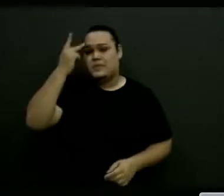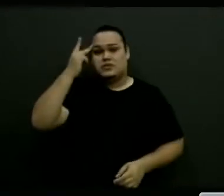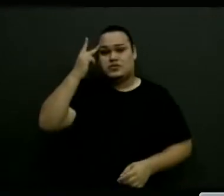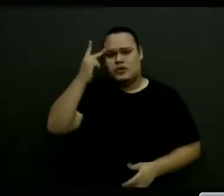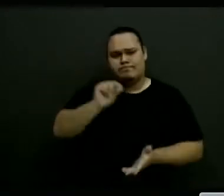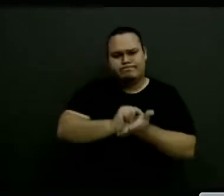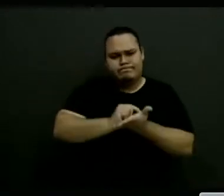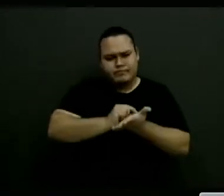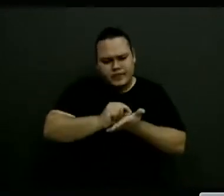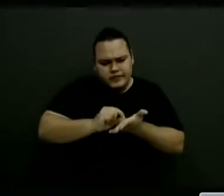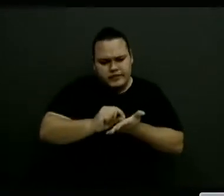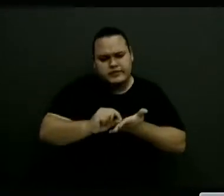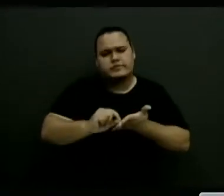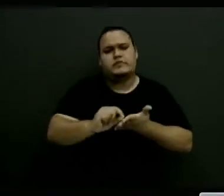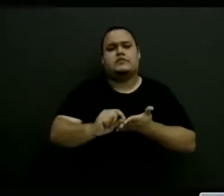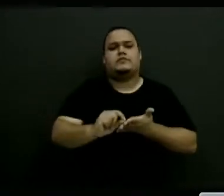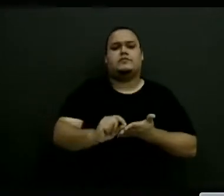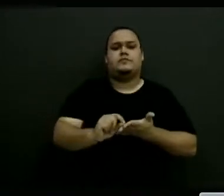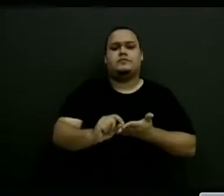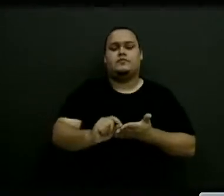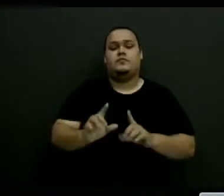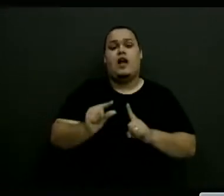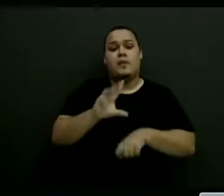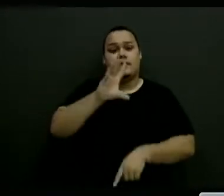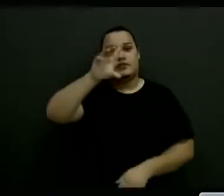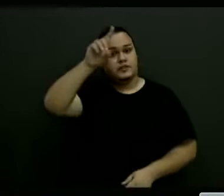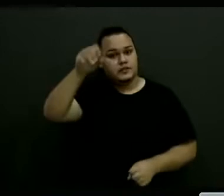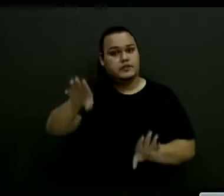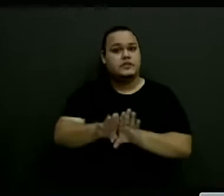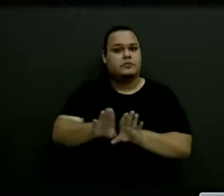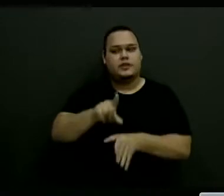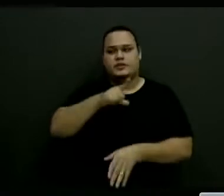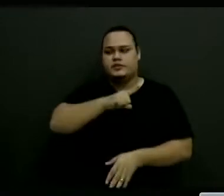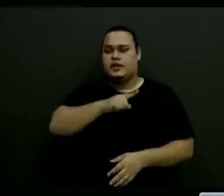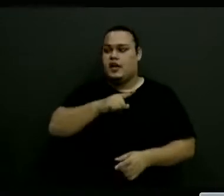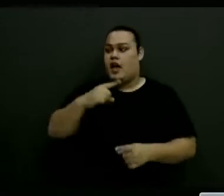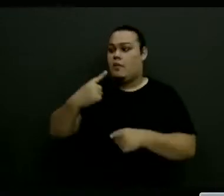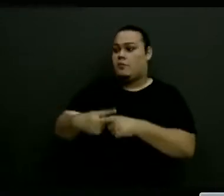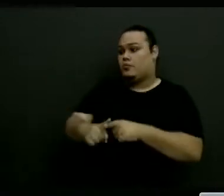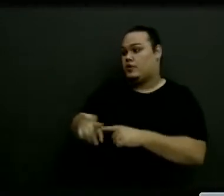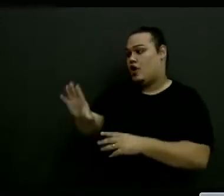Hebreus 5:17 diz: e Cristo, nos dias da sua carne,